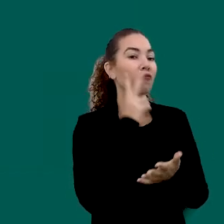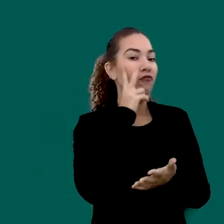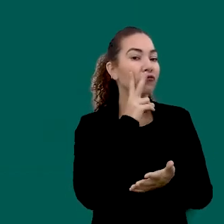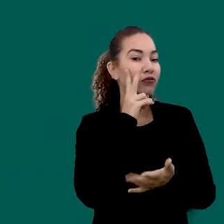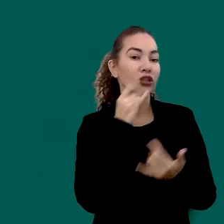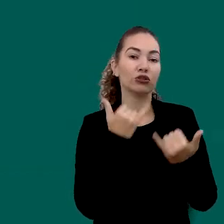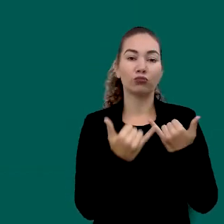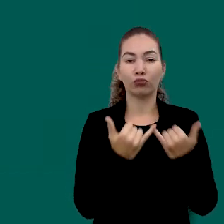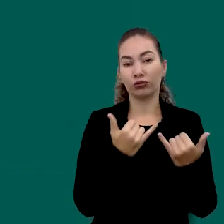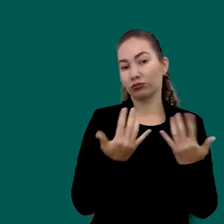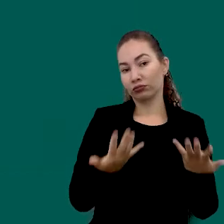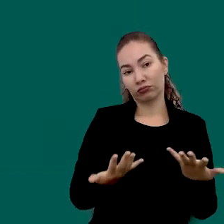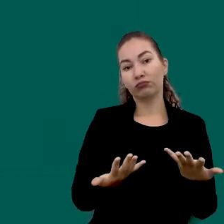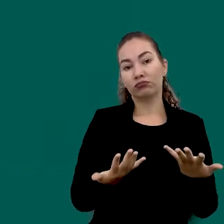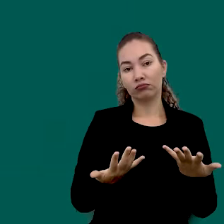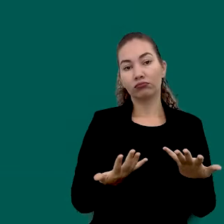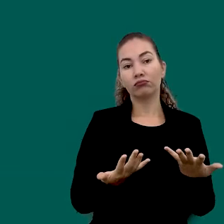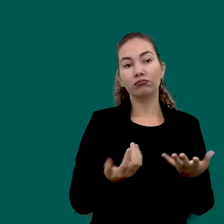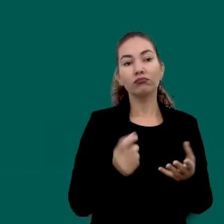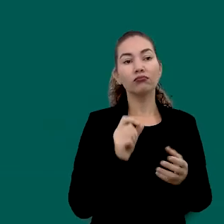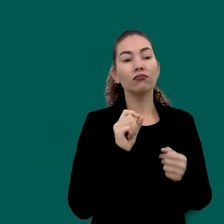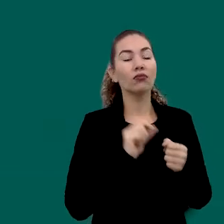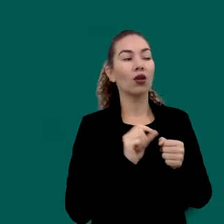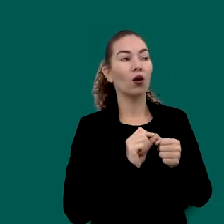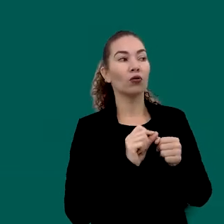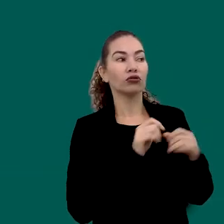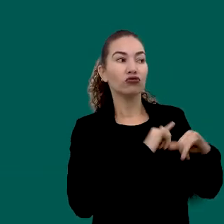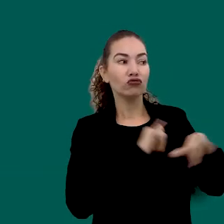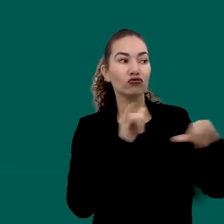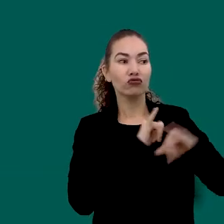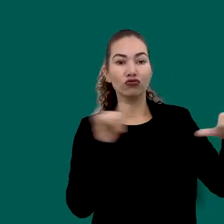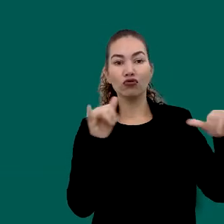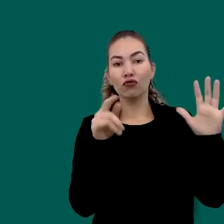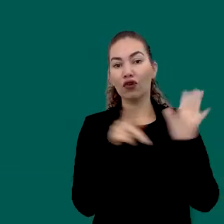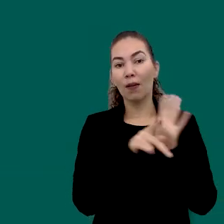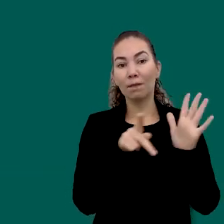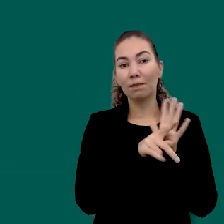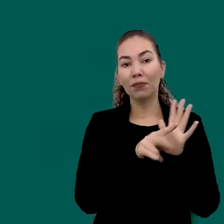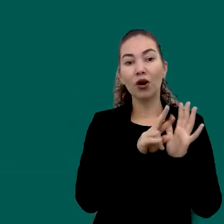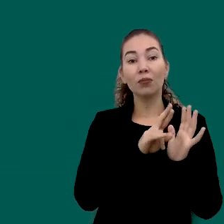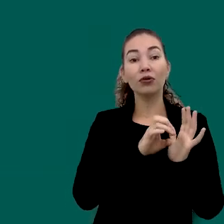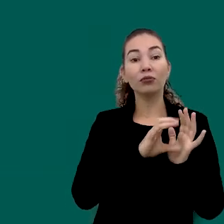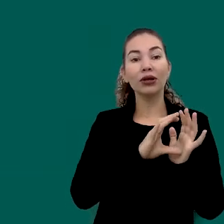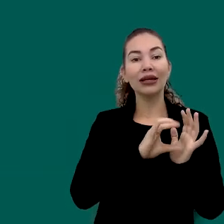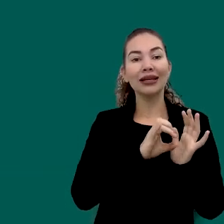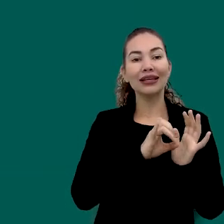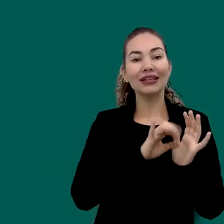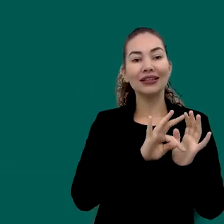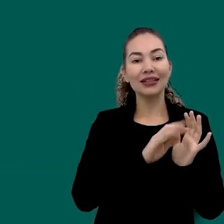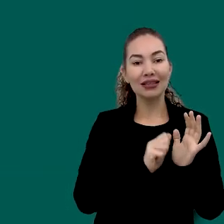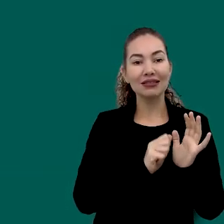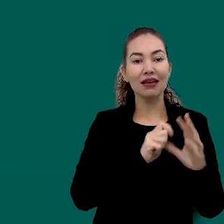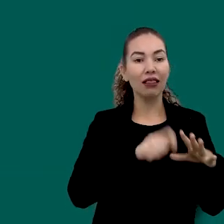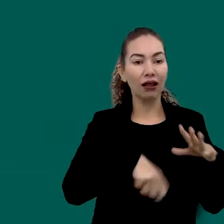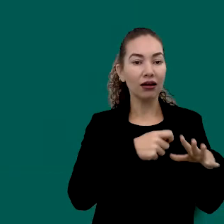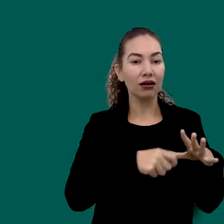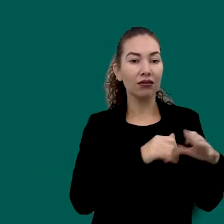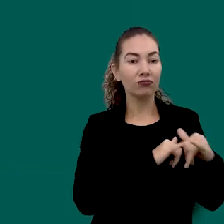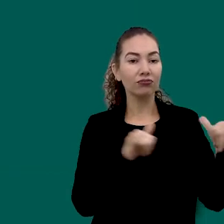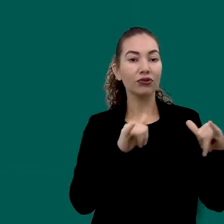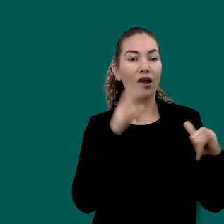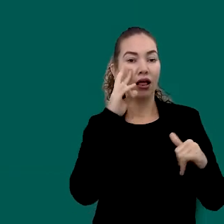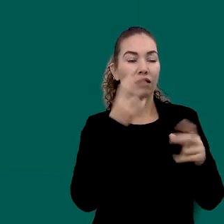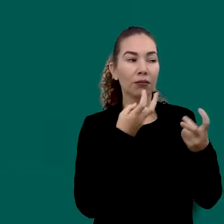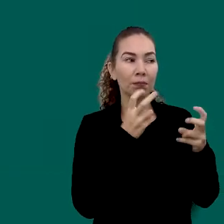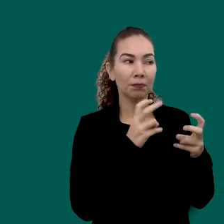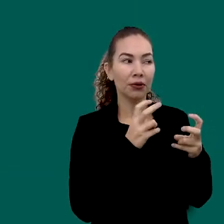né? Ou seja, tu criar um site com o cliente, você divulga uma receita no próprio site, na rede social, ele vê isso, ele leva essa experiência para o